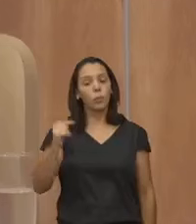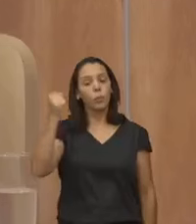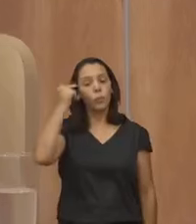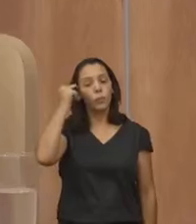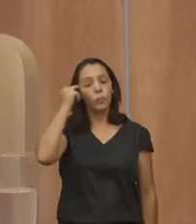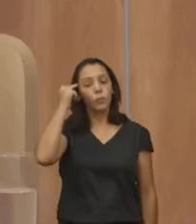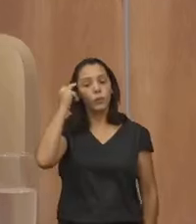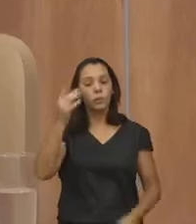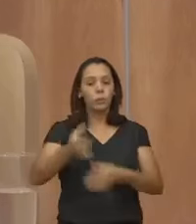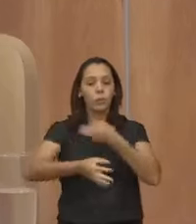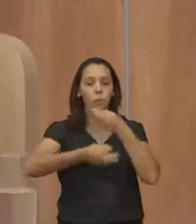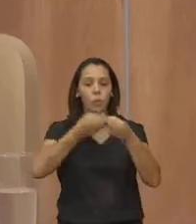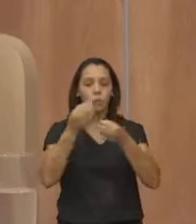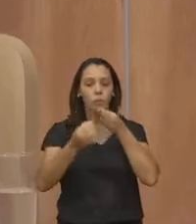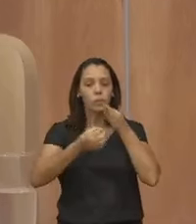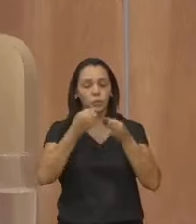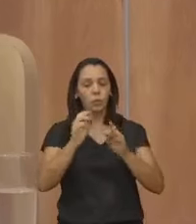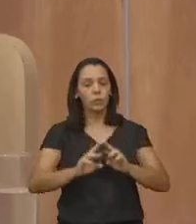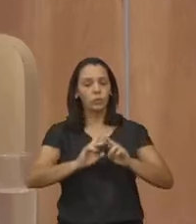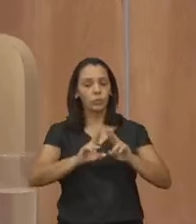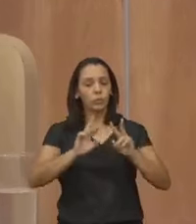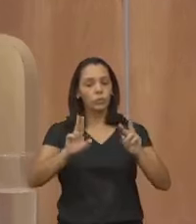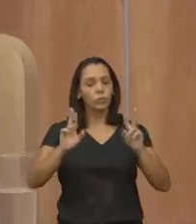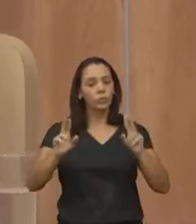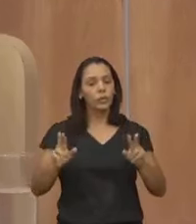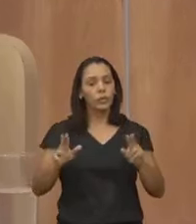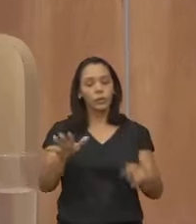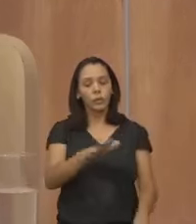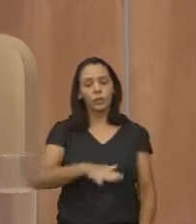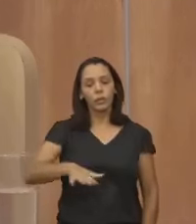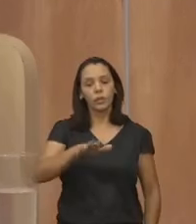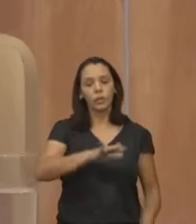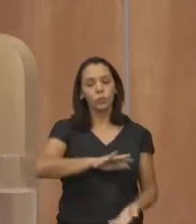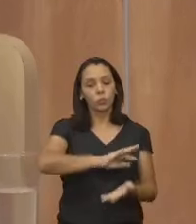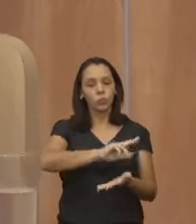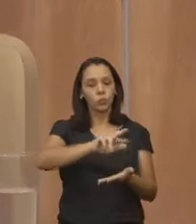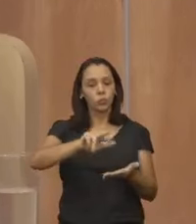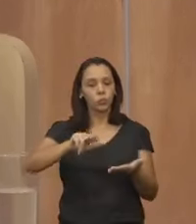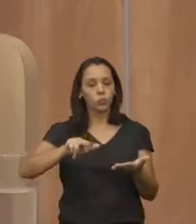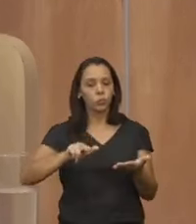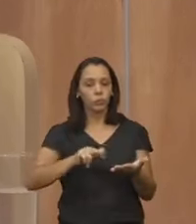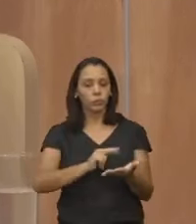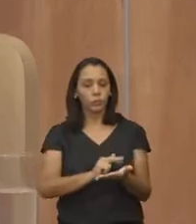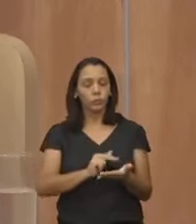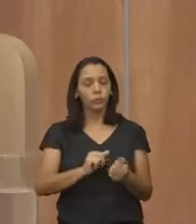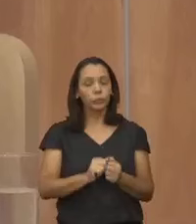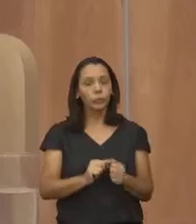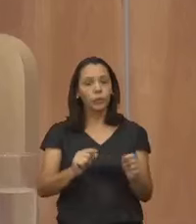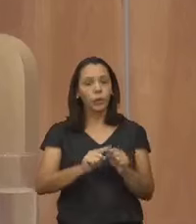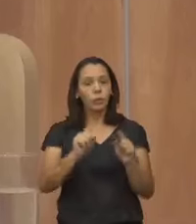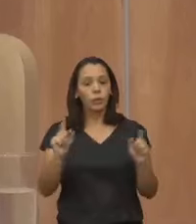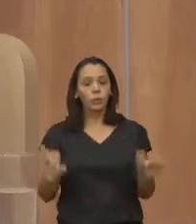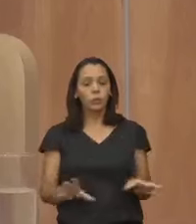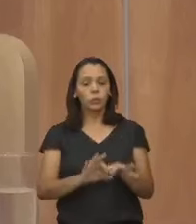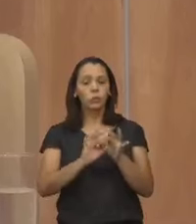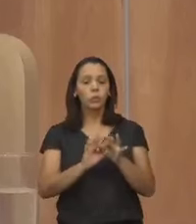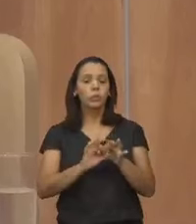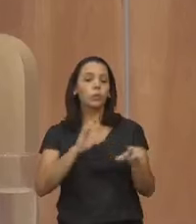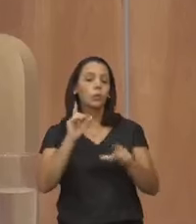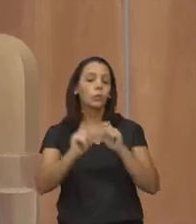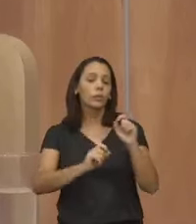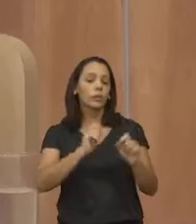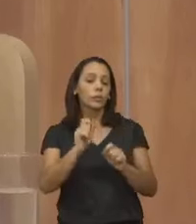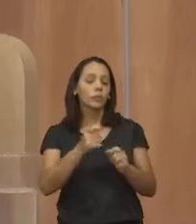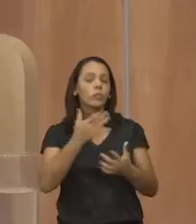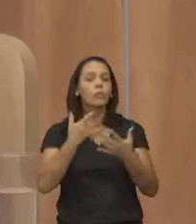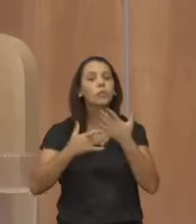forma diferente em diversas áreas, em diversas circunstâncias. No entanto, o que nos une é a vontade de